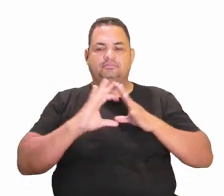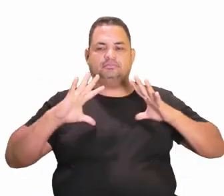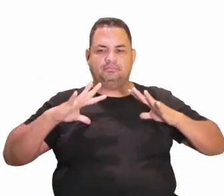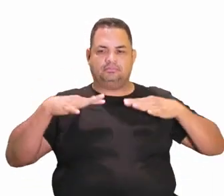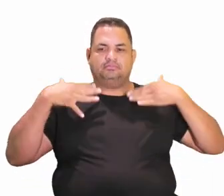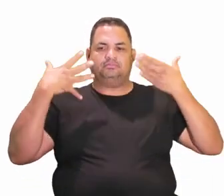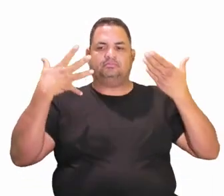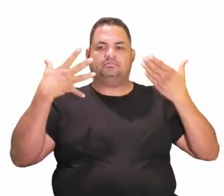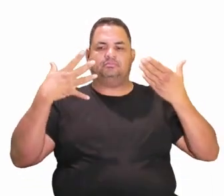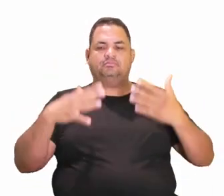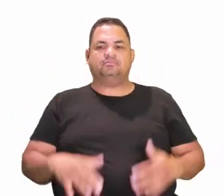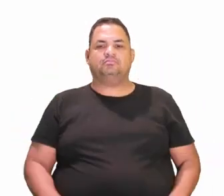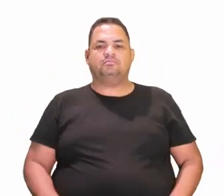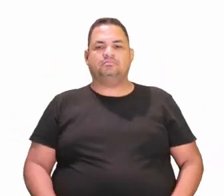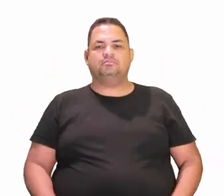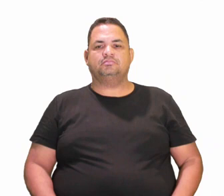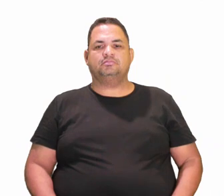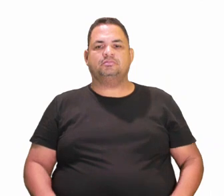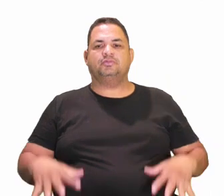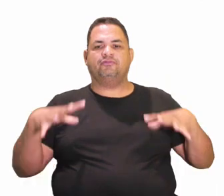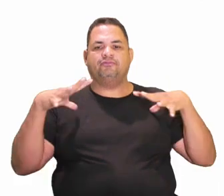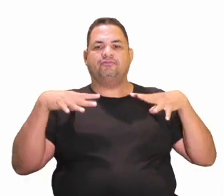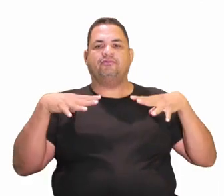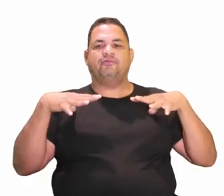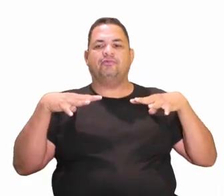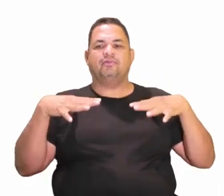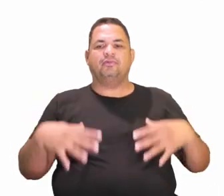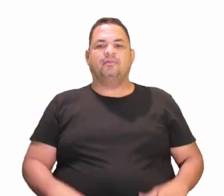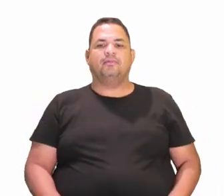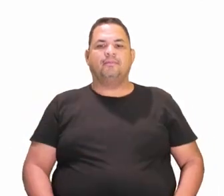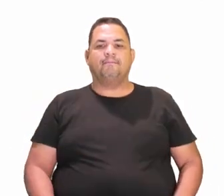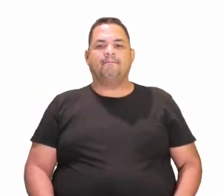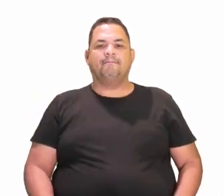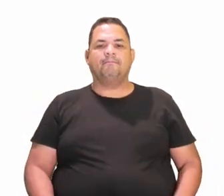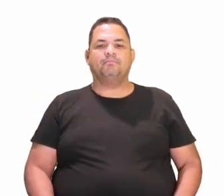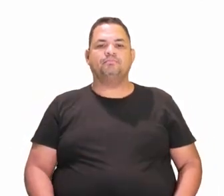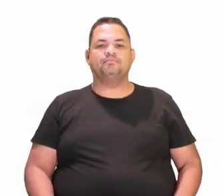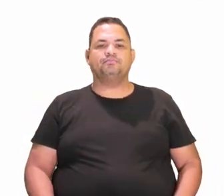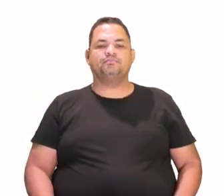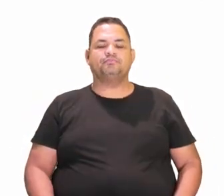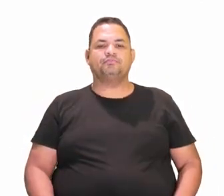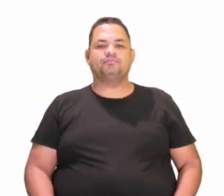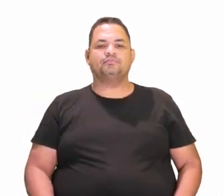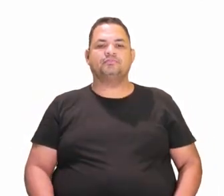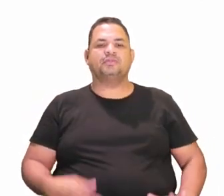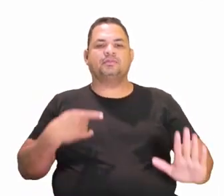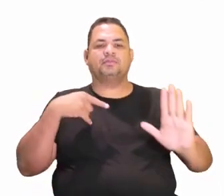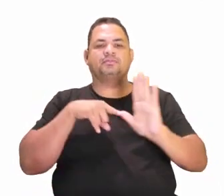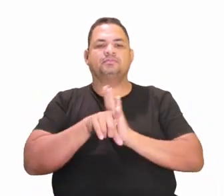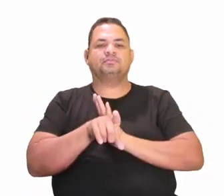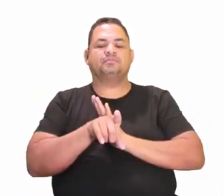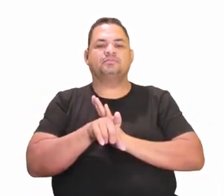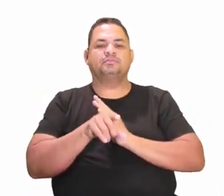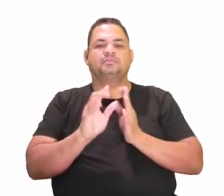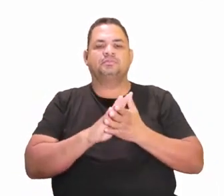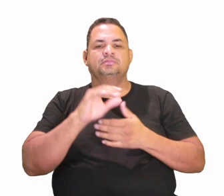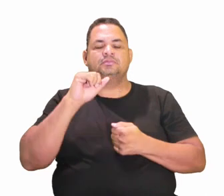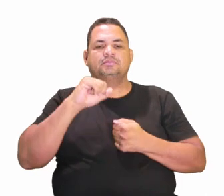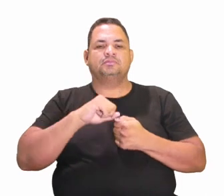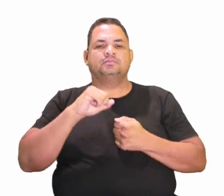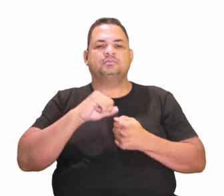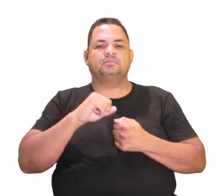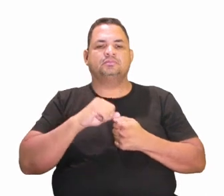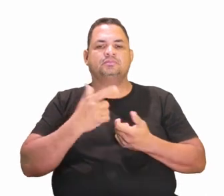está falando sobre feriado, ok? E aí nós vimos sobre essa pergunta de a gente fazer a